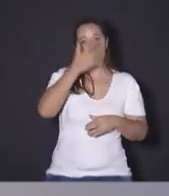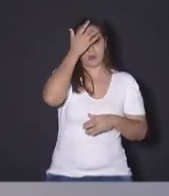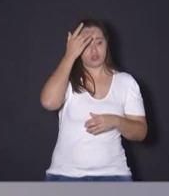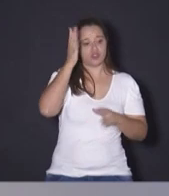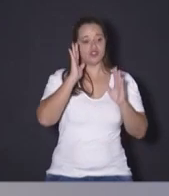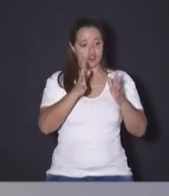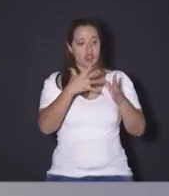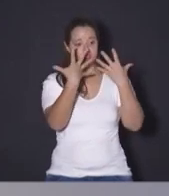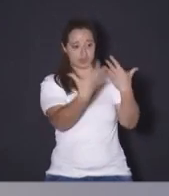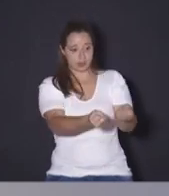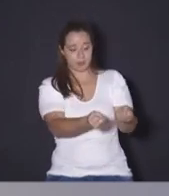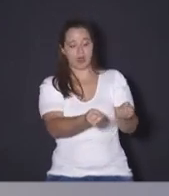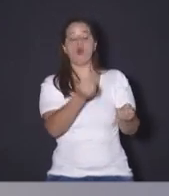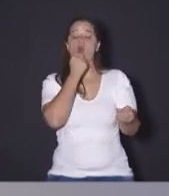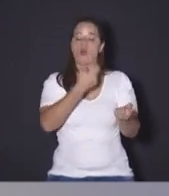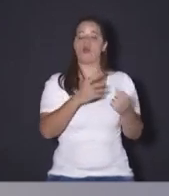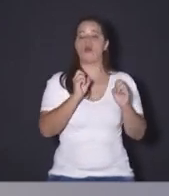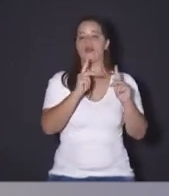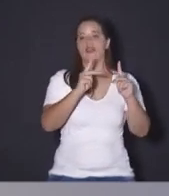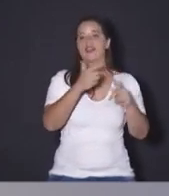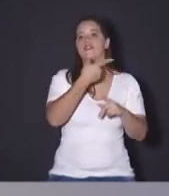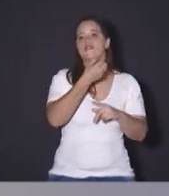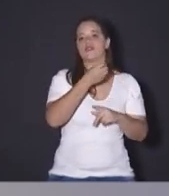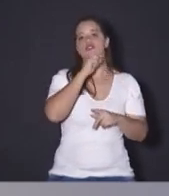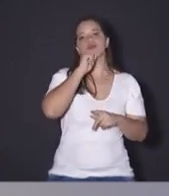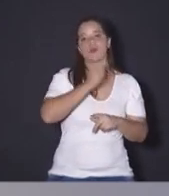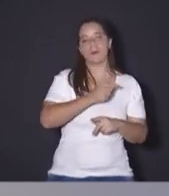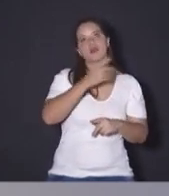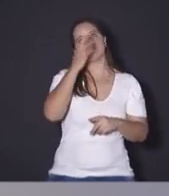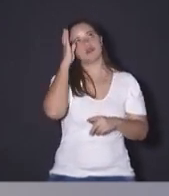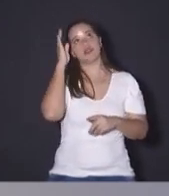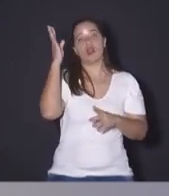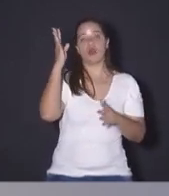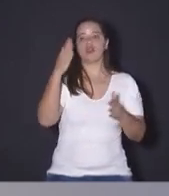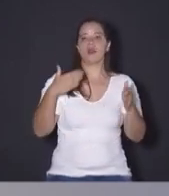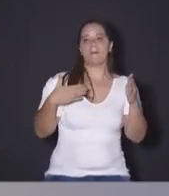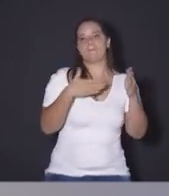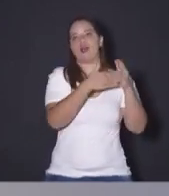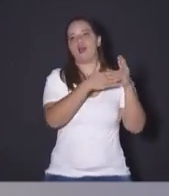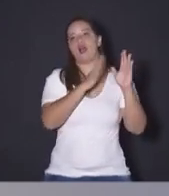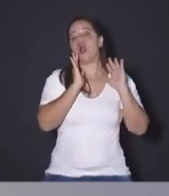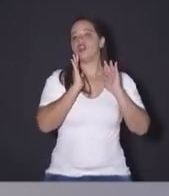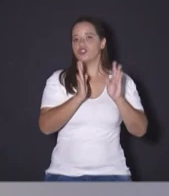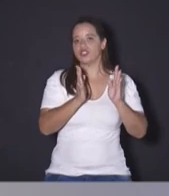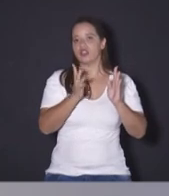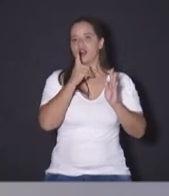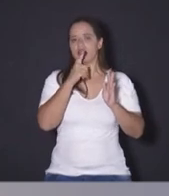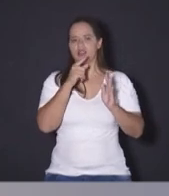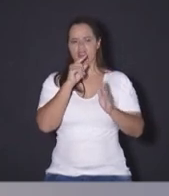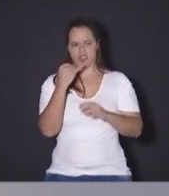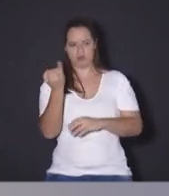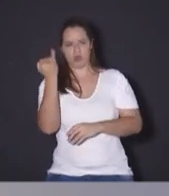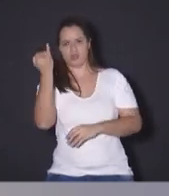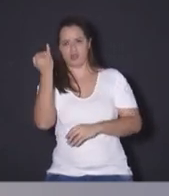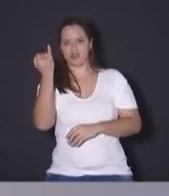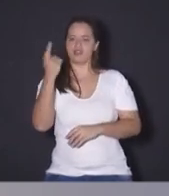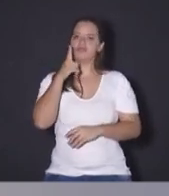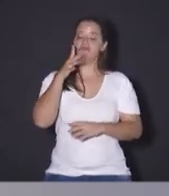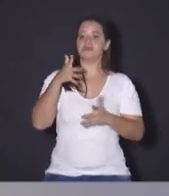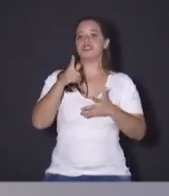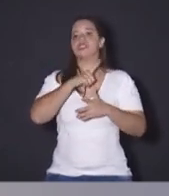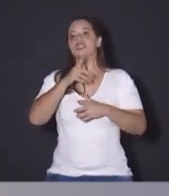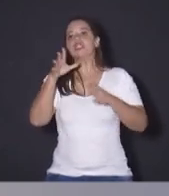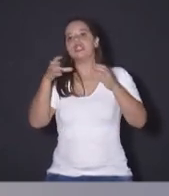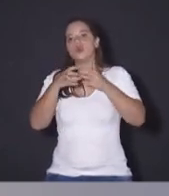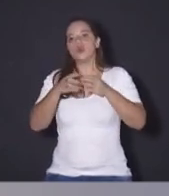aquele me então 20 mil pessoas foram teoricamente impactadas mas ele realmente era relevante agora se eu tenho esse